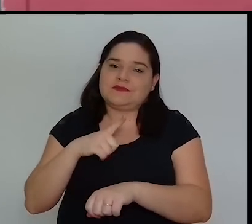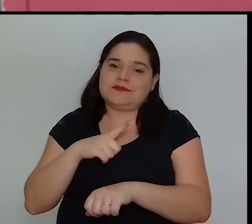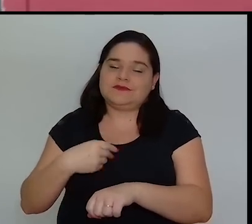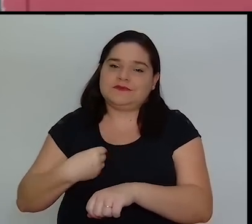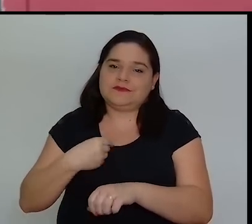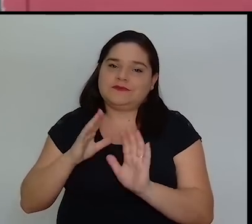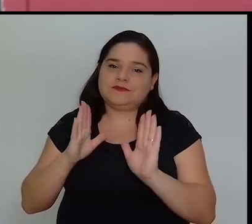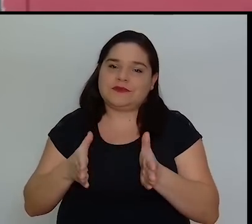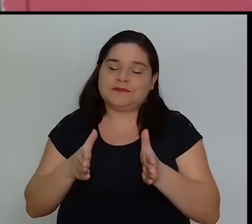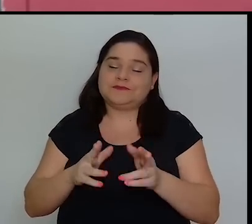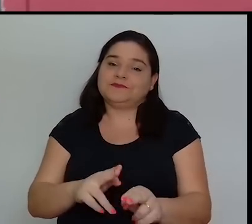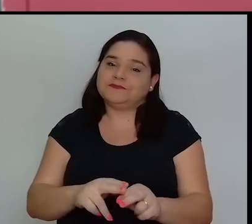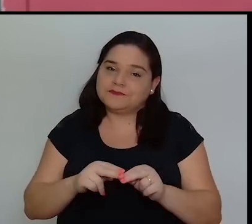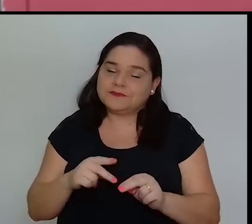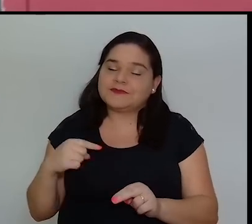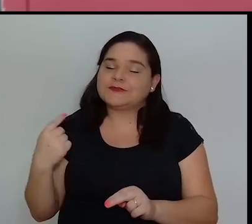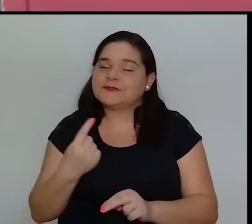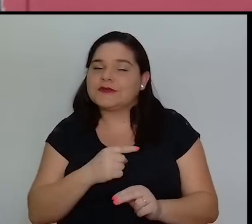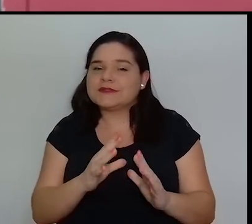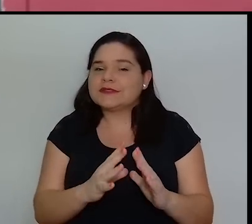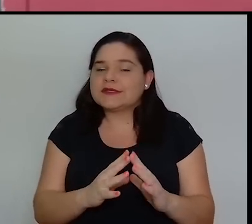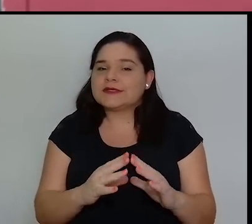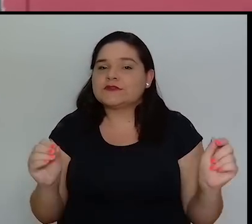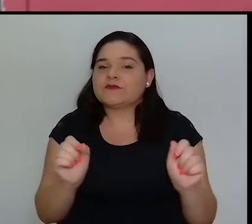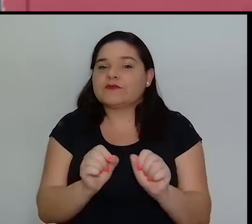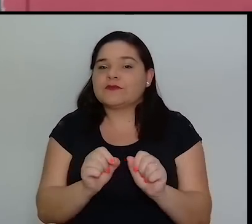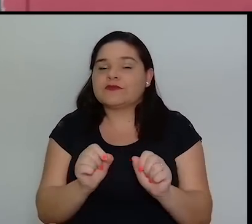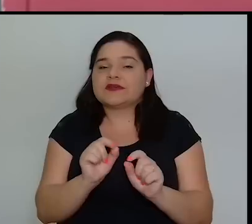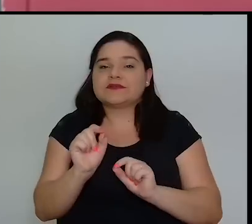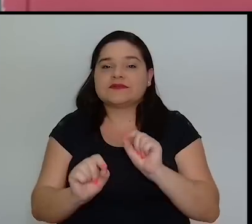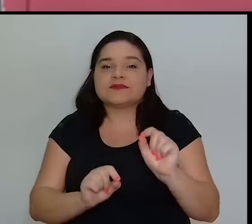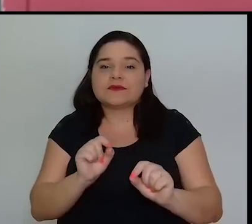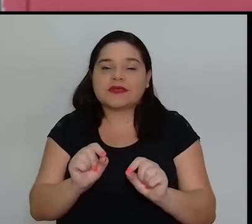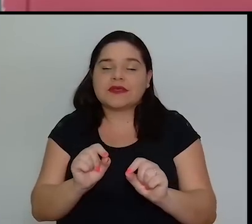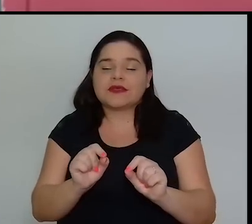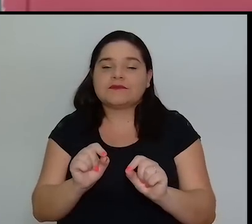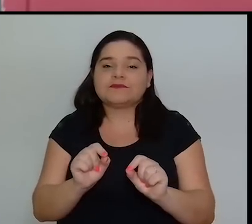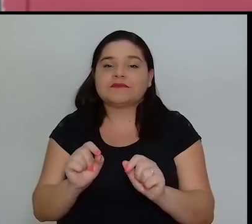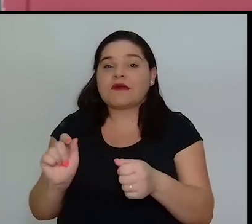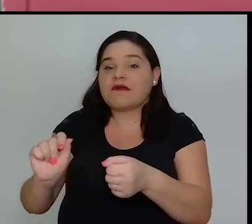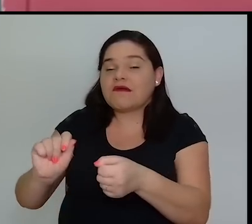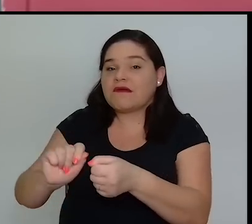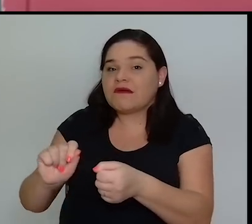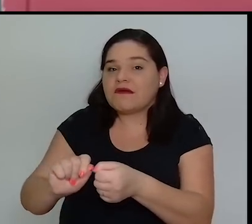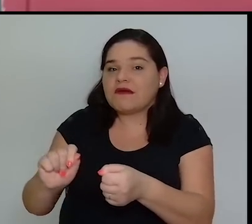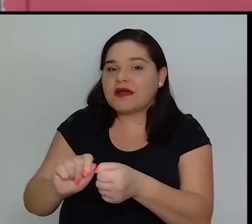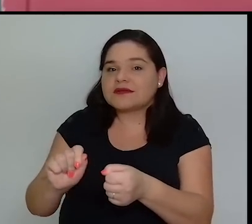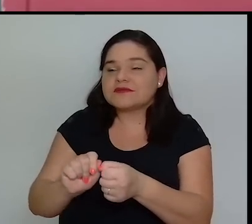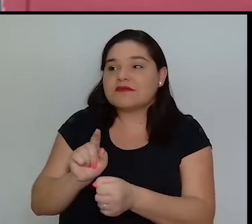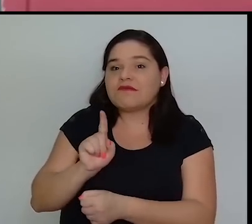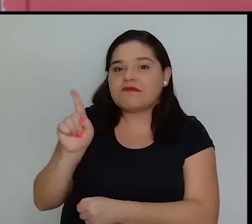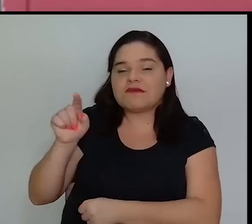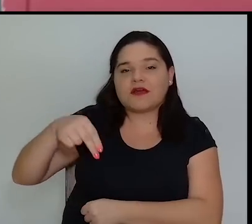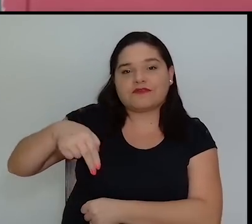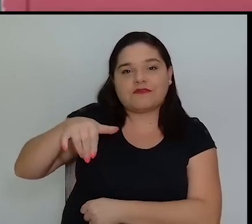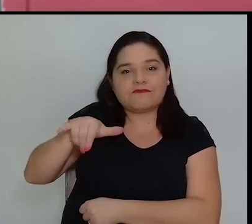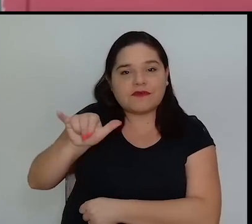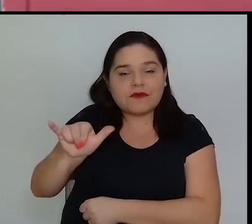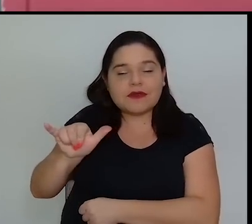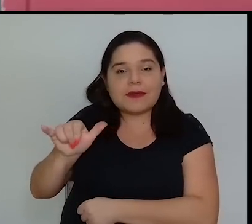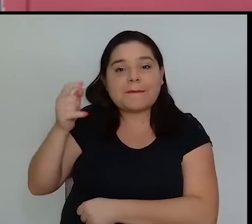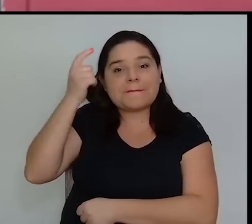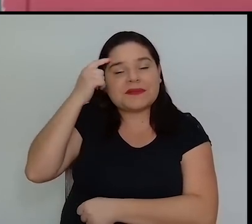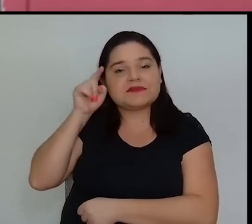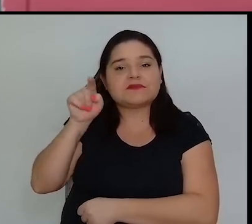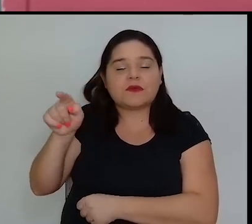disso nós resolvemos fazer uma ação Nova York considerando que a